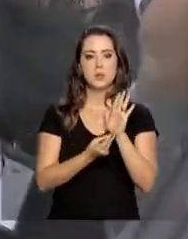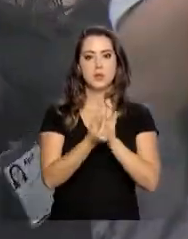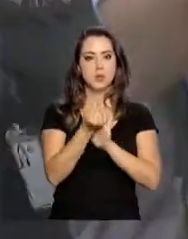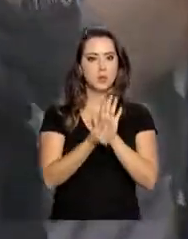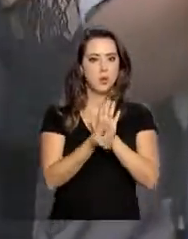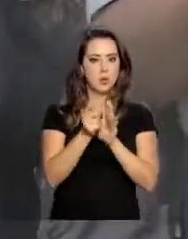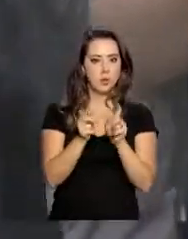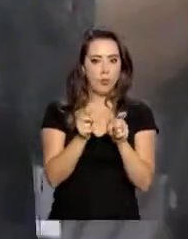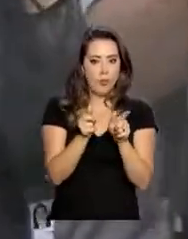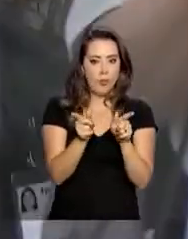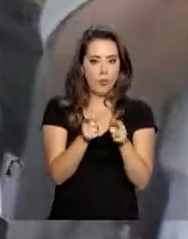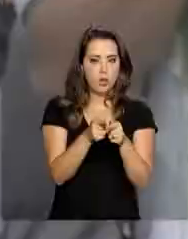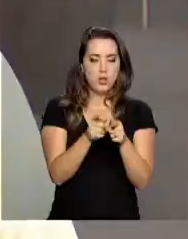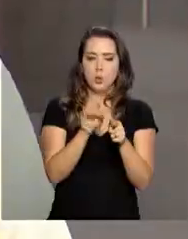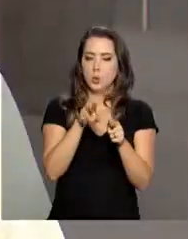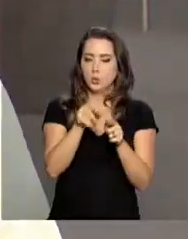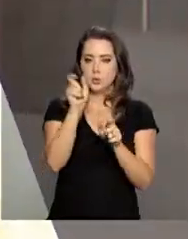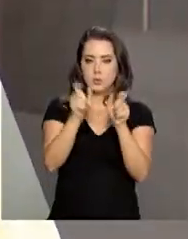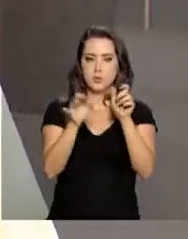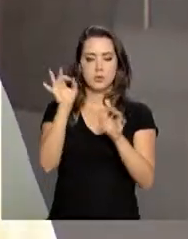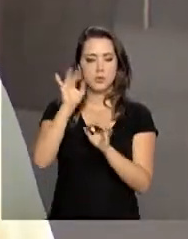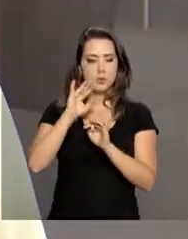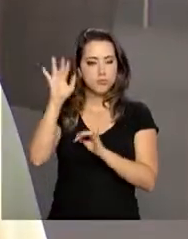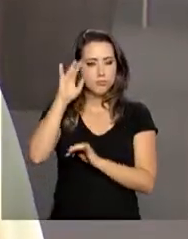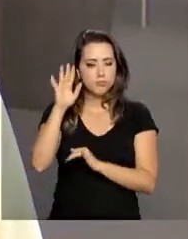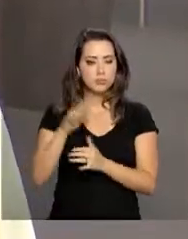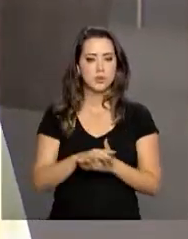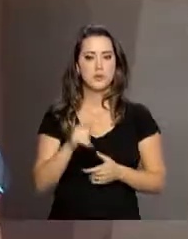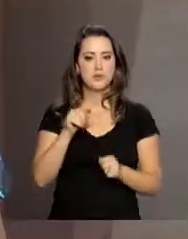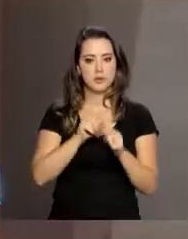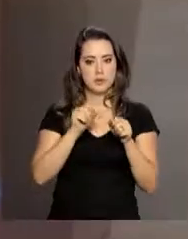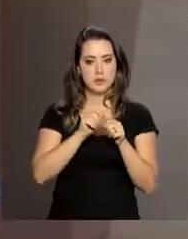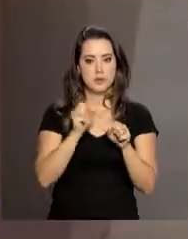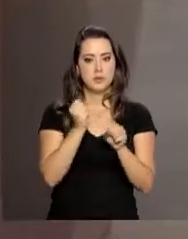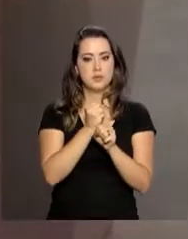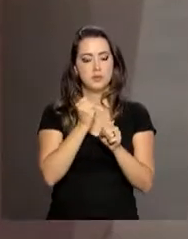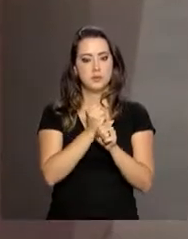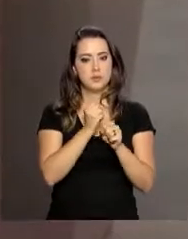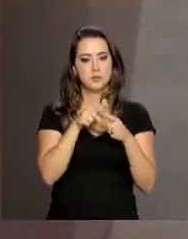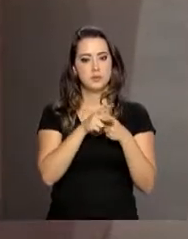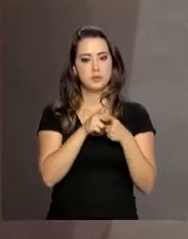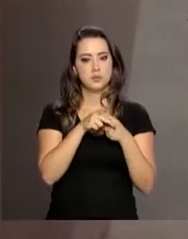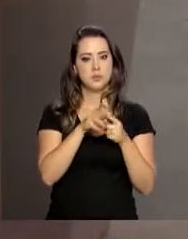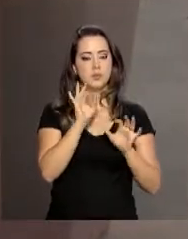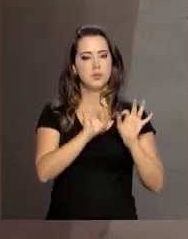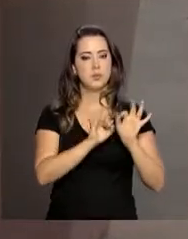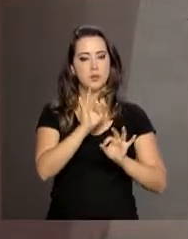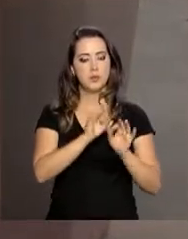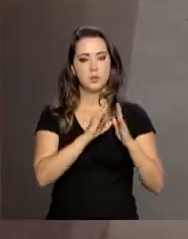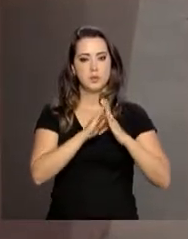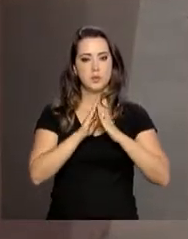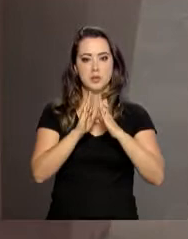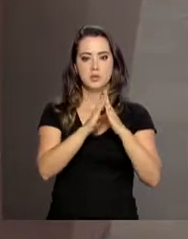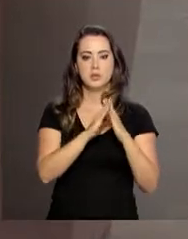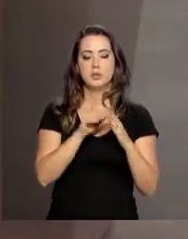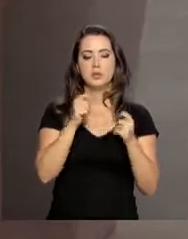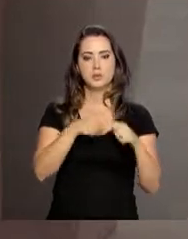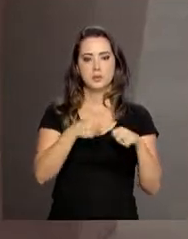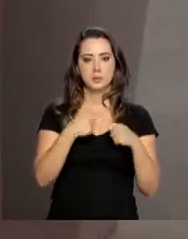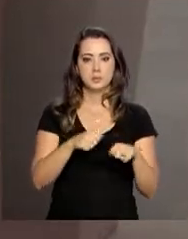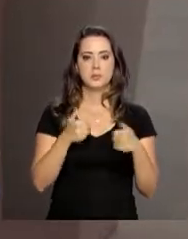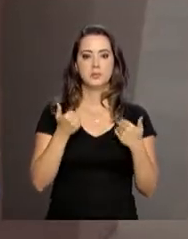apertado, todo mundo faz planos. E aplicar uma reforma na minha casa. Eu acho que eu ajeitaria uma minha casa que está precisando de uma